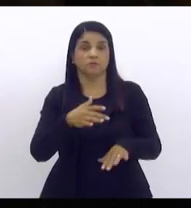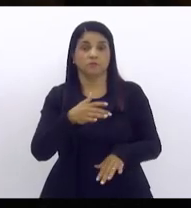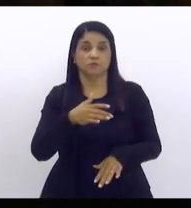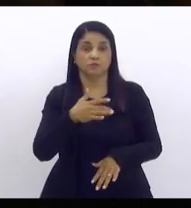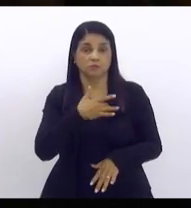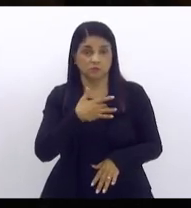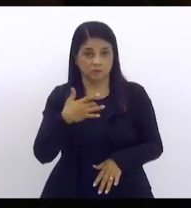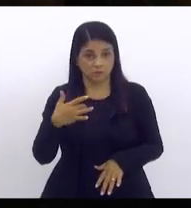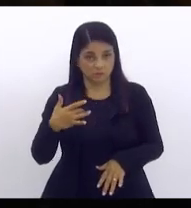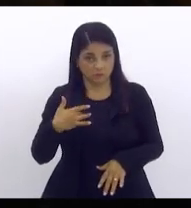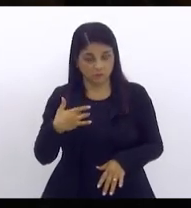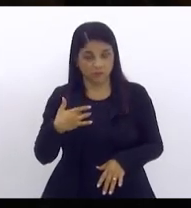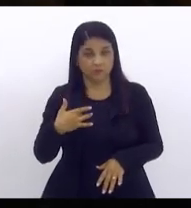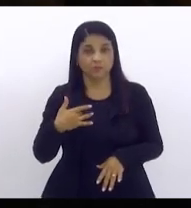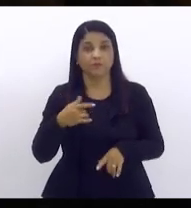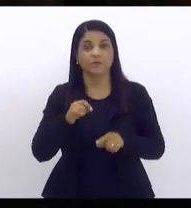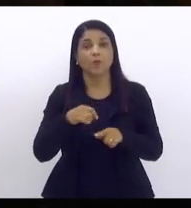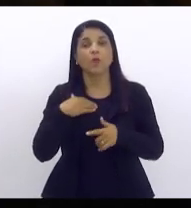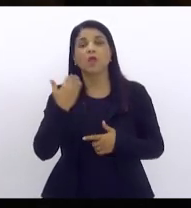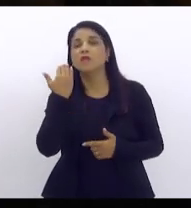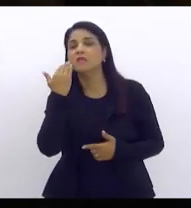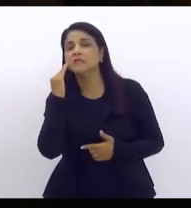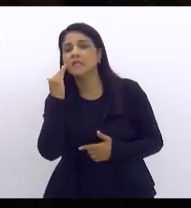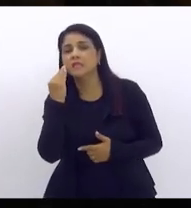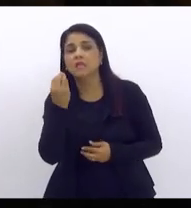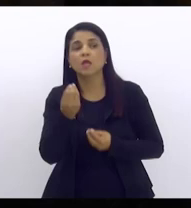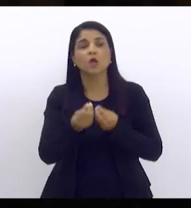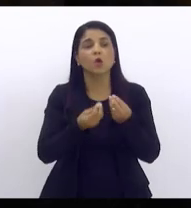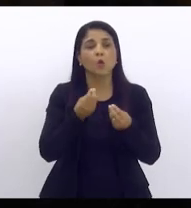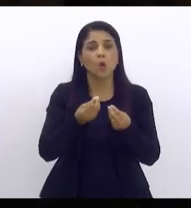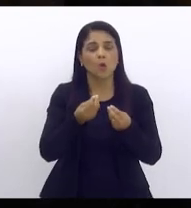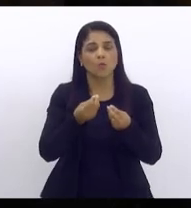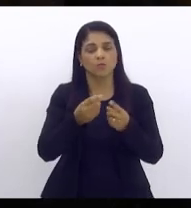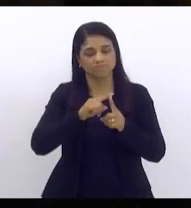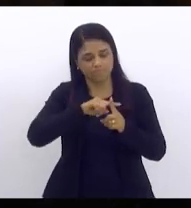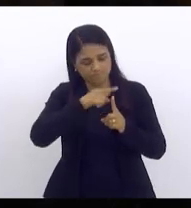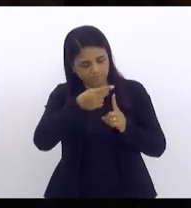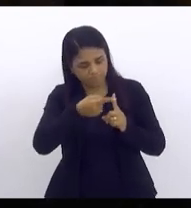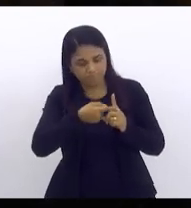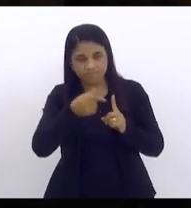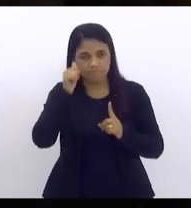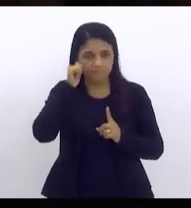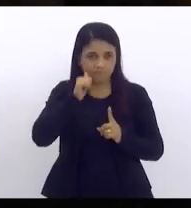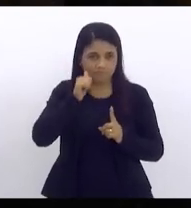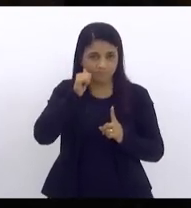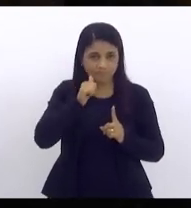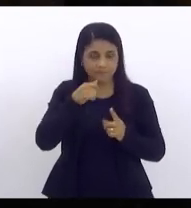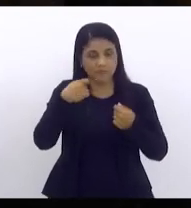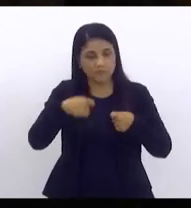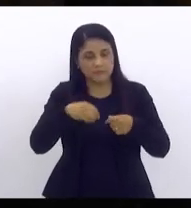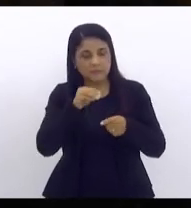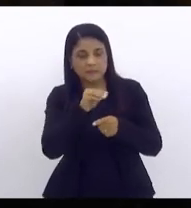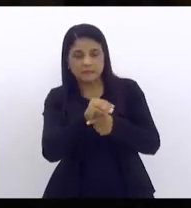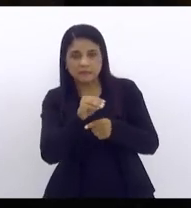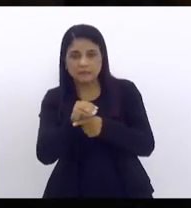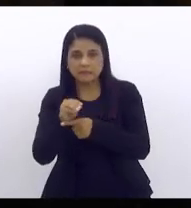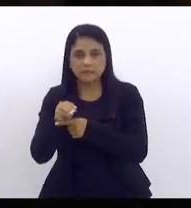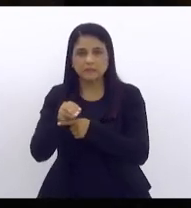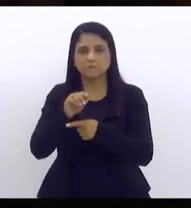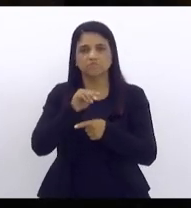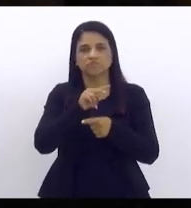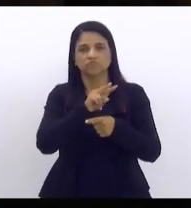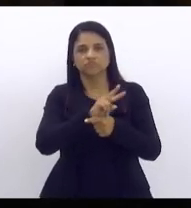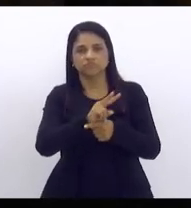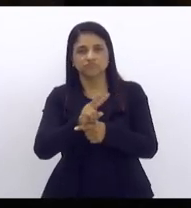saúde, é justamente a compreensão de que um pré-natal ele precisa ser feito de maneira qualificada,